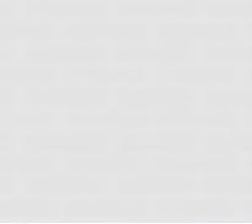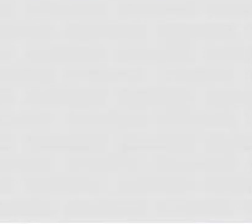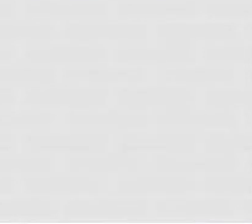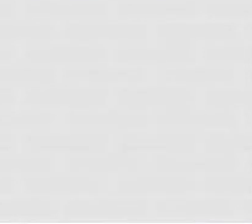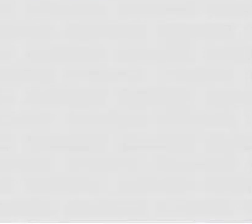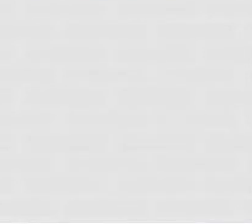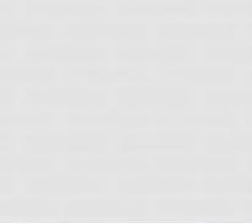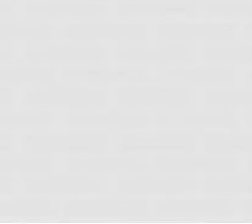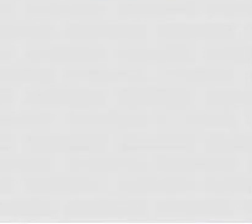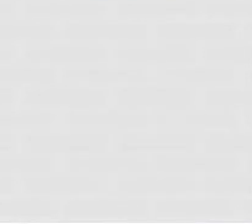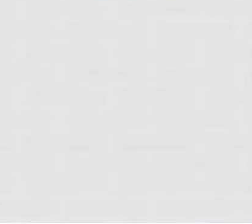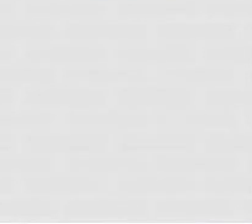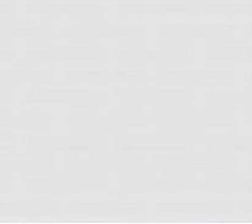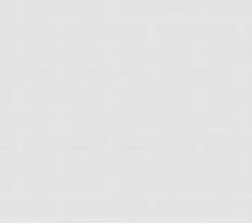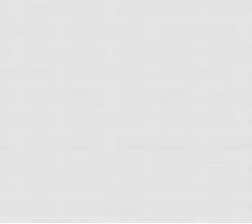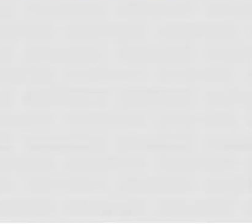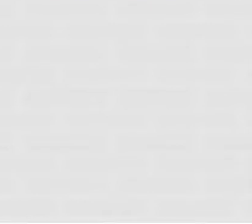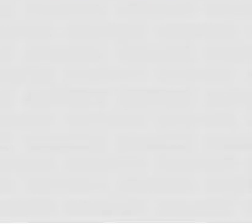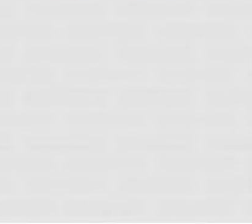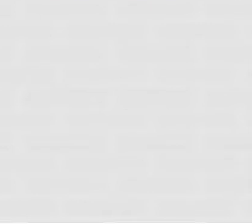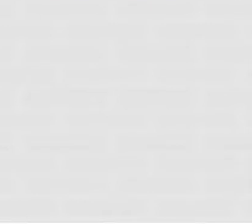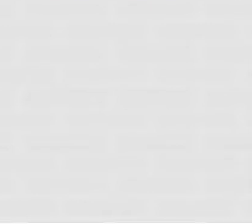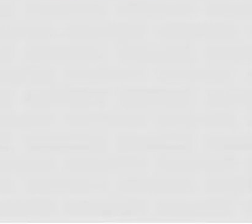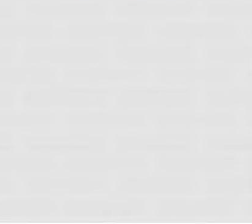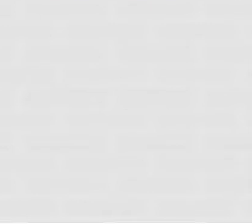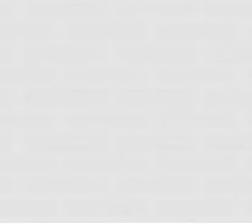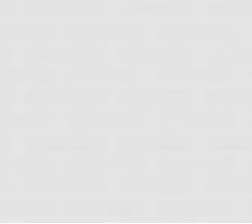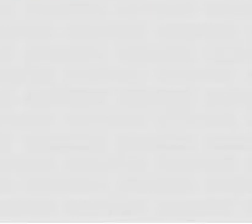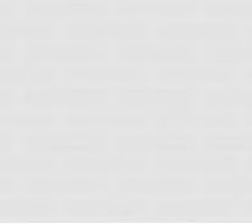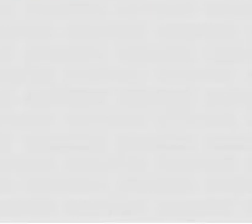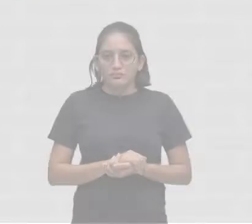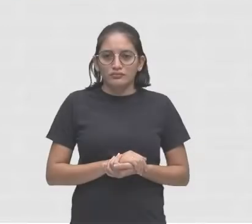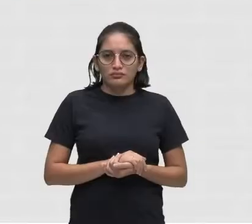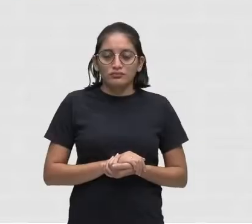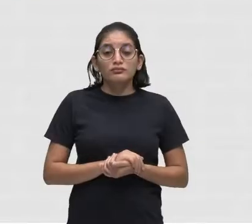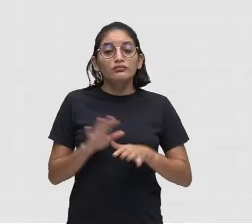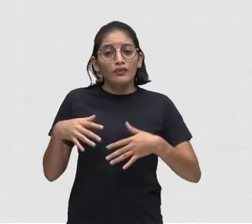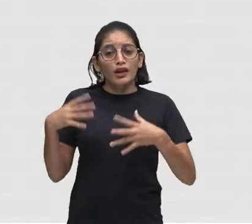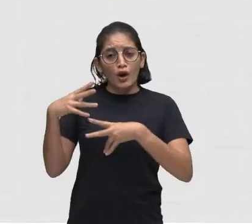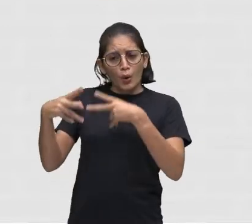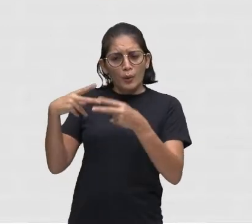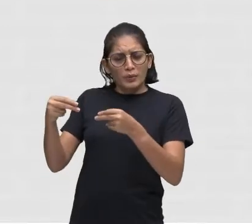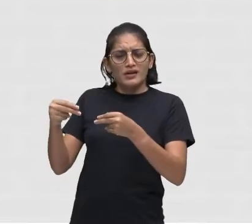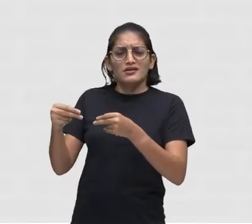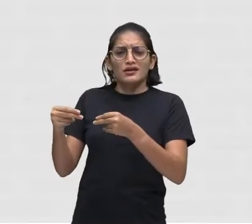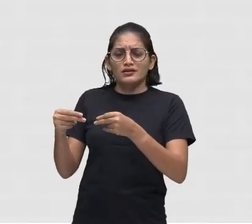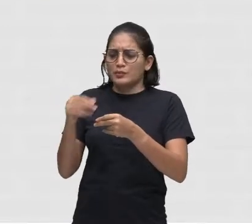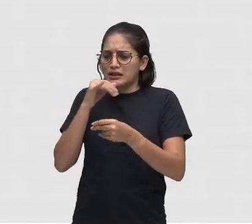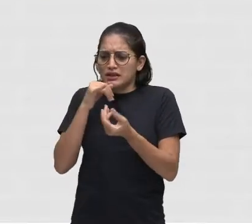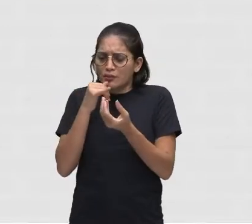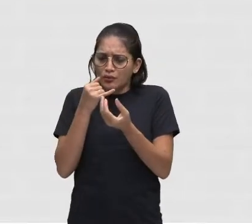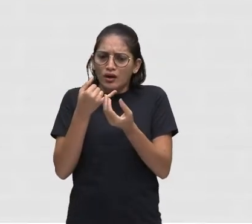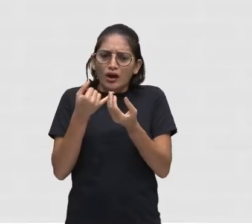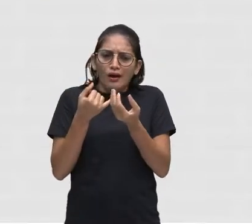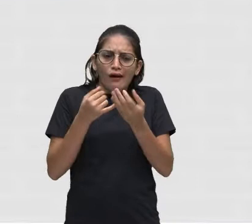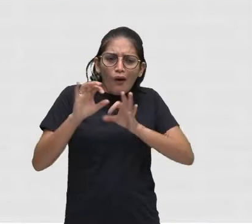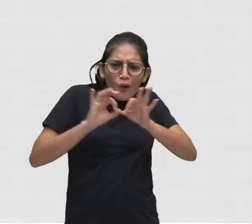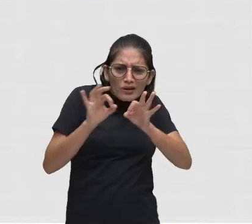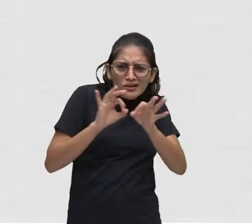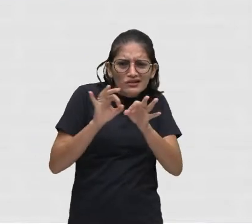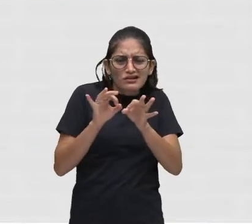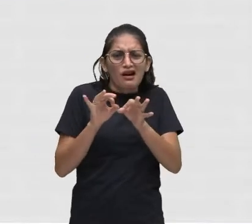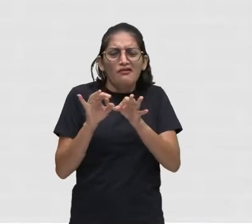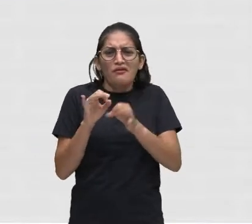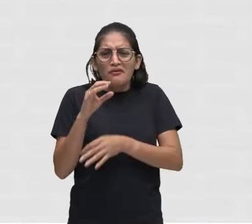no papel de supermercado, ou aquele saquinho de supermercado, né? Então, ele comprava alguma coisa, enrolava naquele papel, pronto.